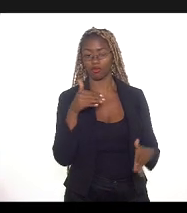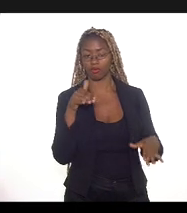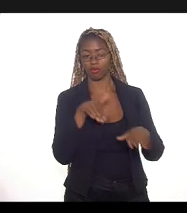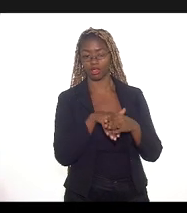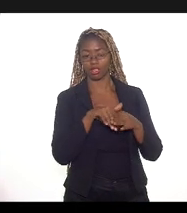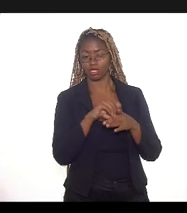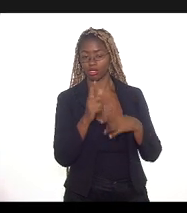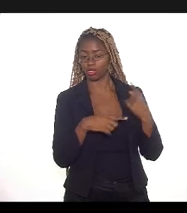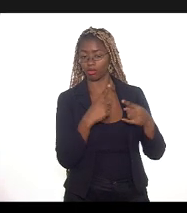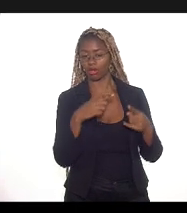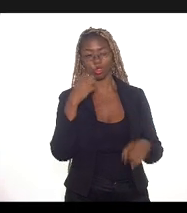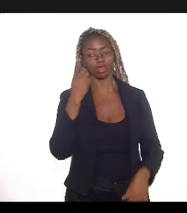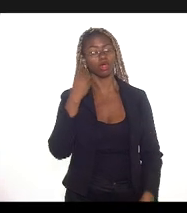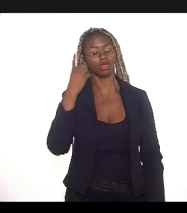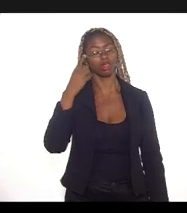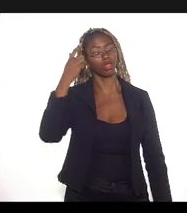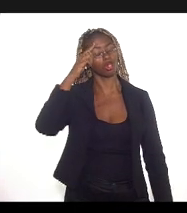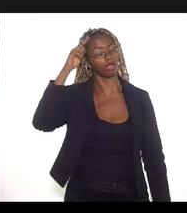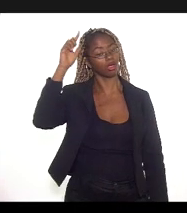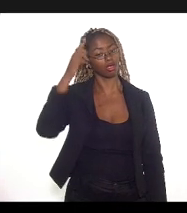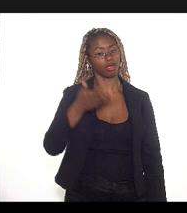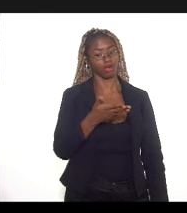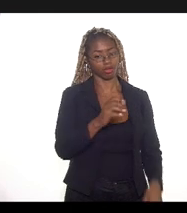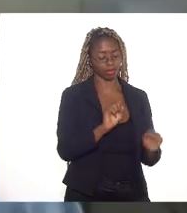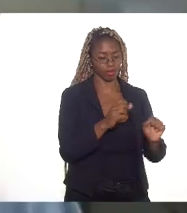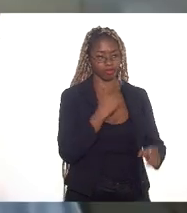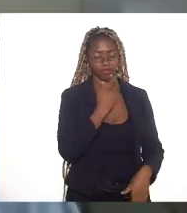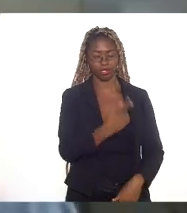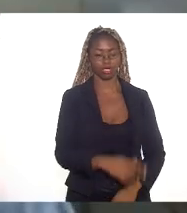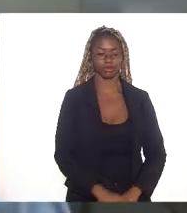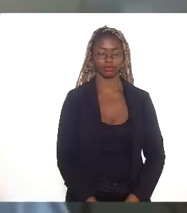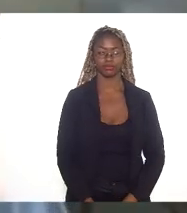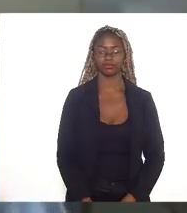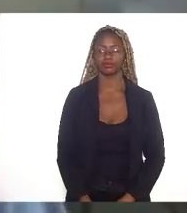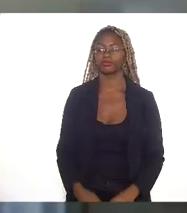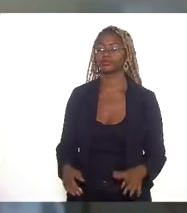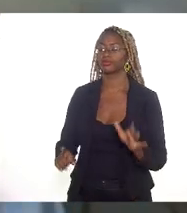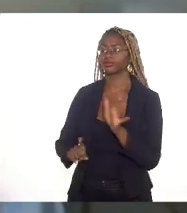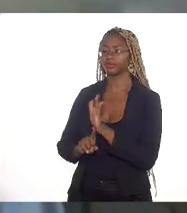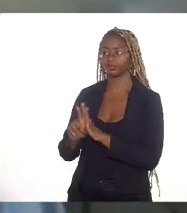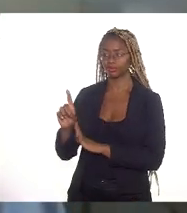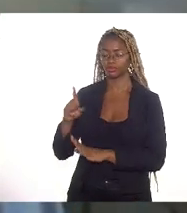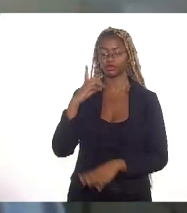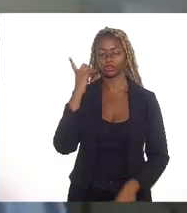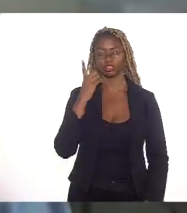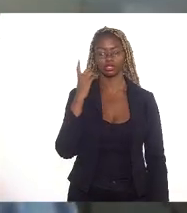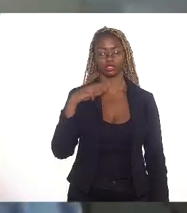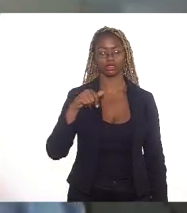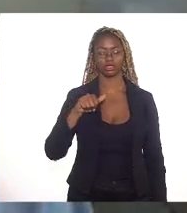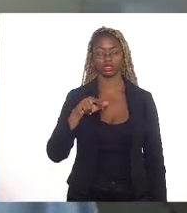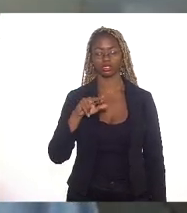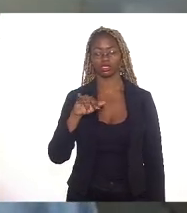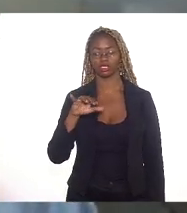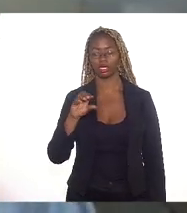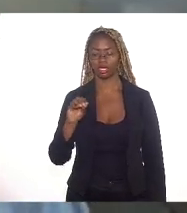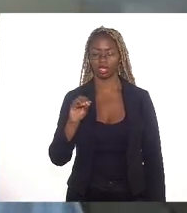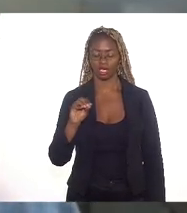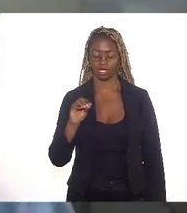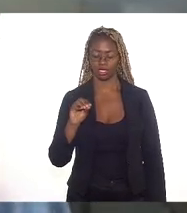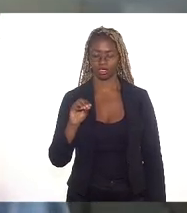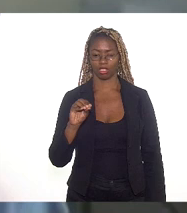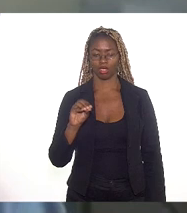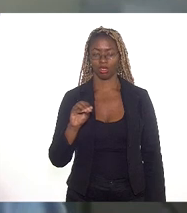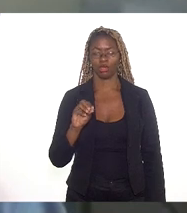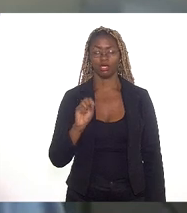Luiz. Eu queria perguntar ao deputado Márcio Pacheco se ele